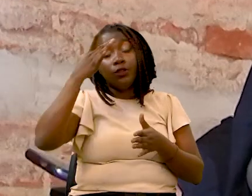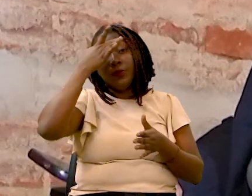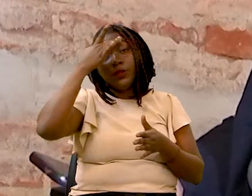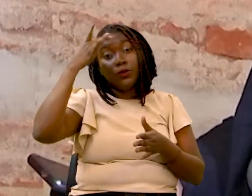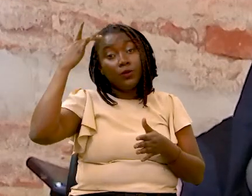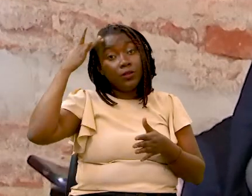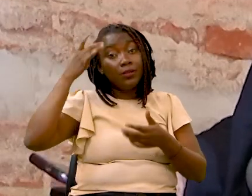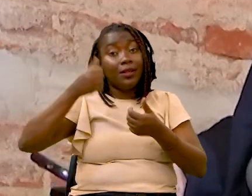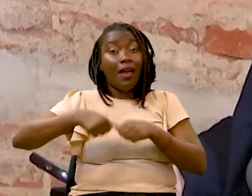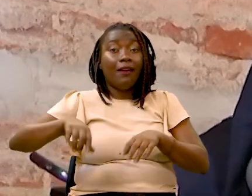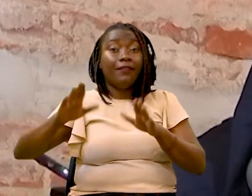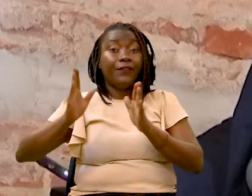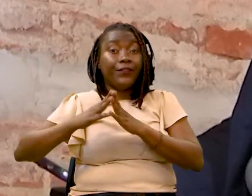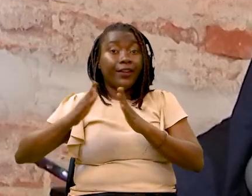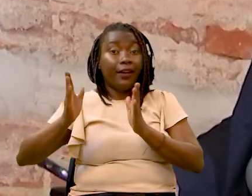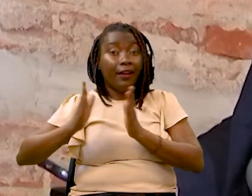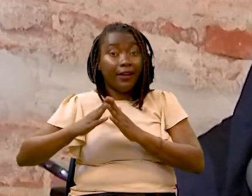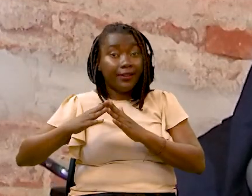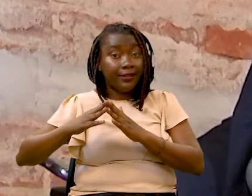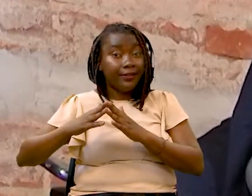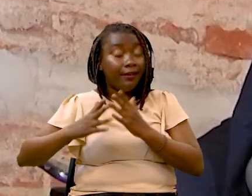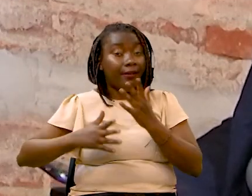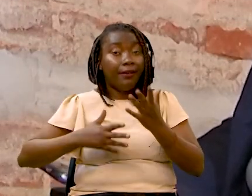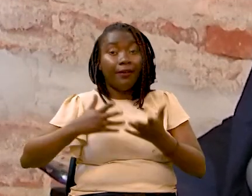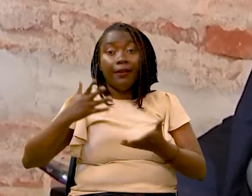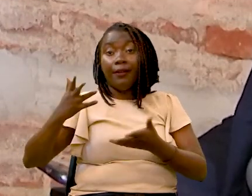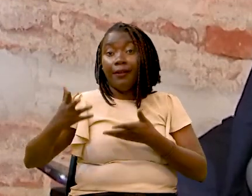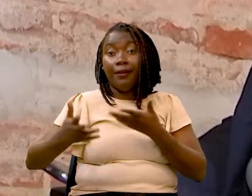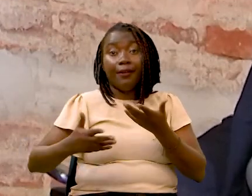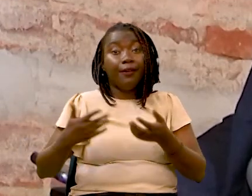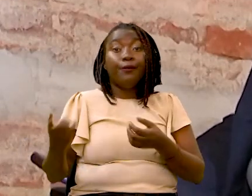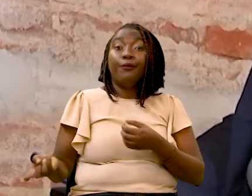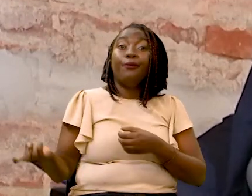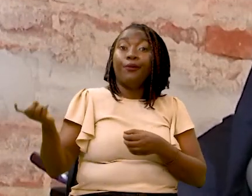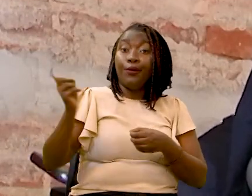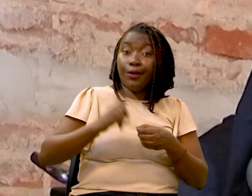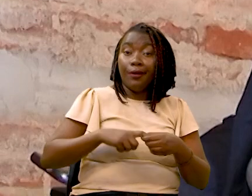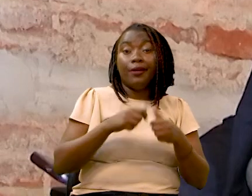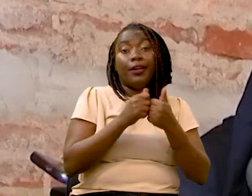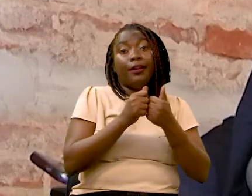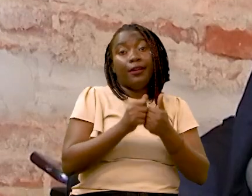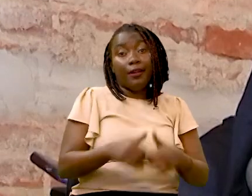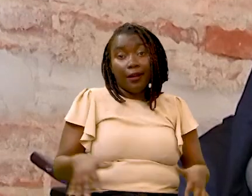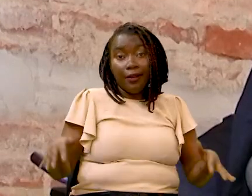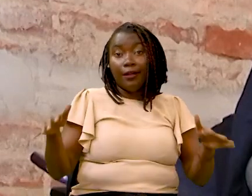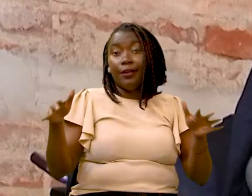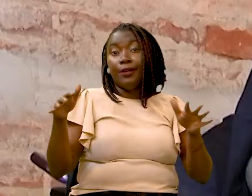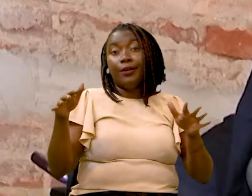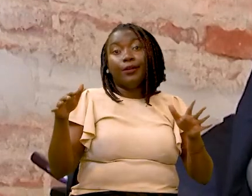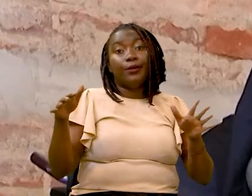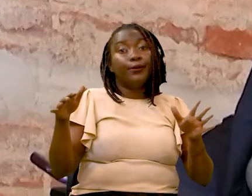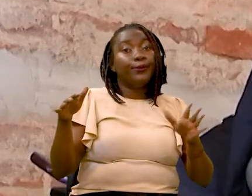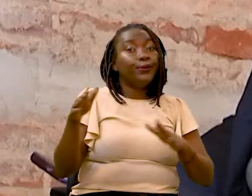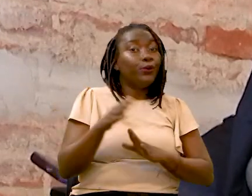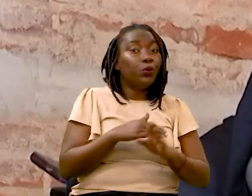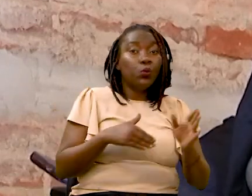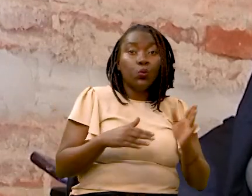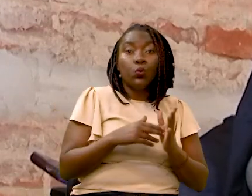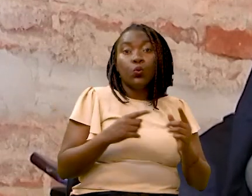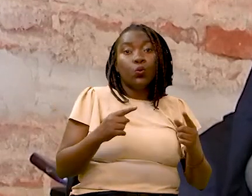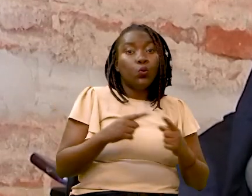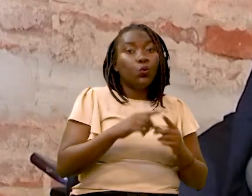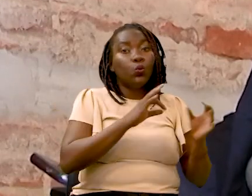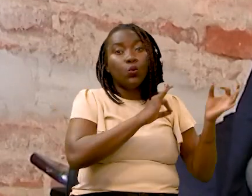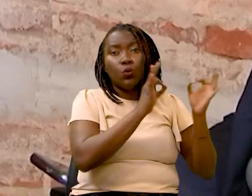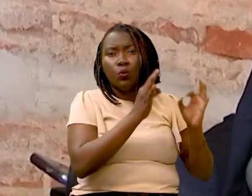um período que as pessoas estavam em casa, elas voltaram seus gastos para tudo